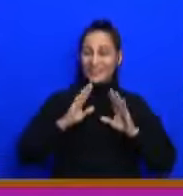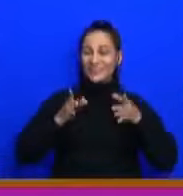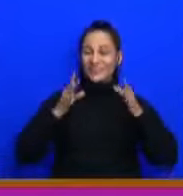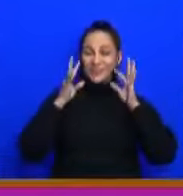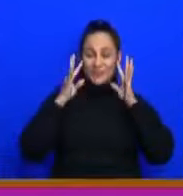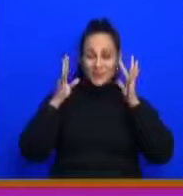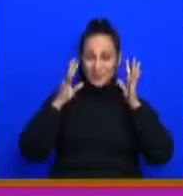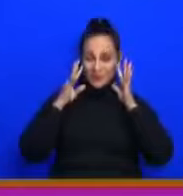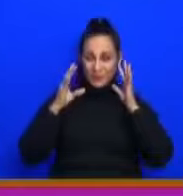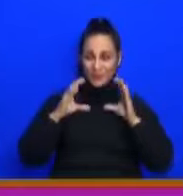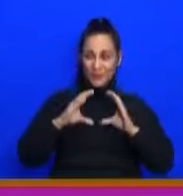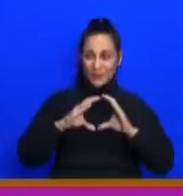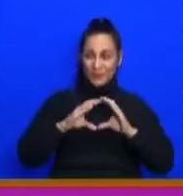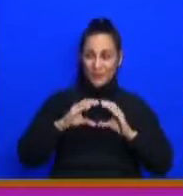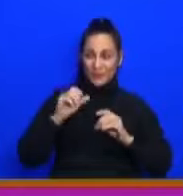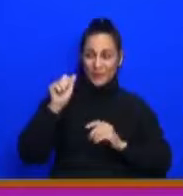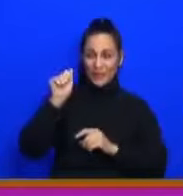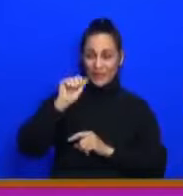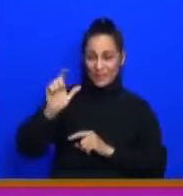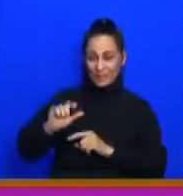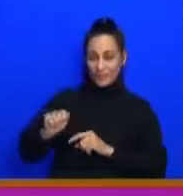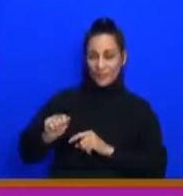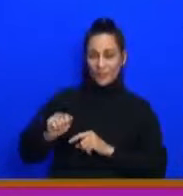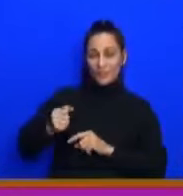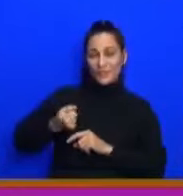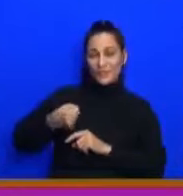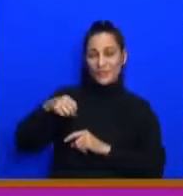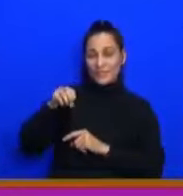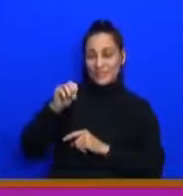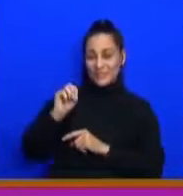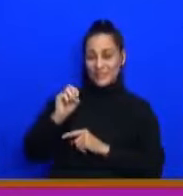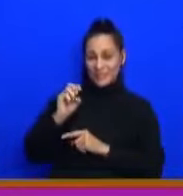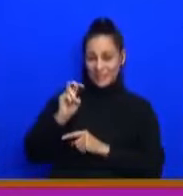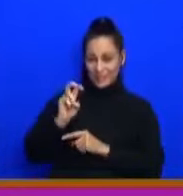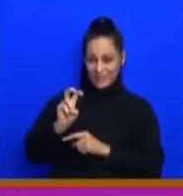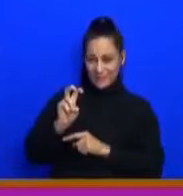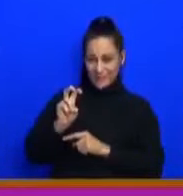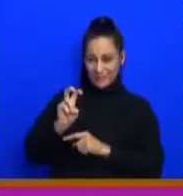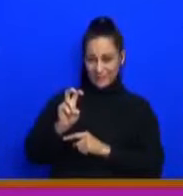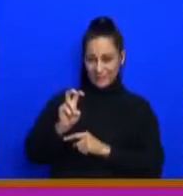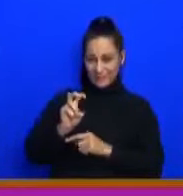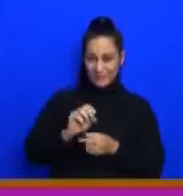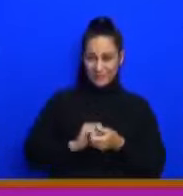Já pensou? Bola azul 05. Azul número 05.